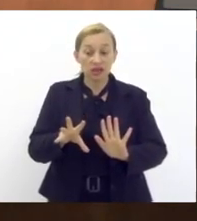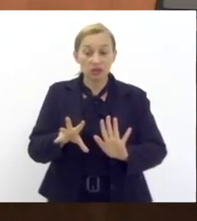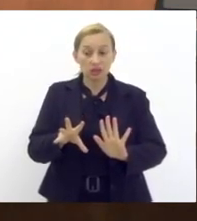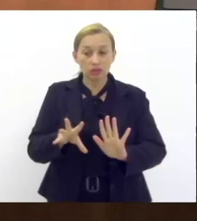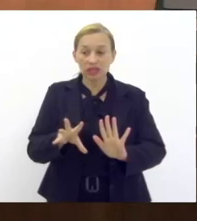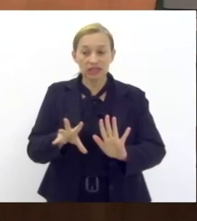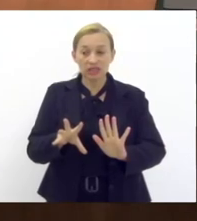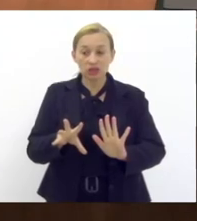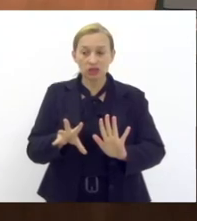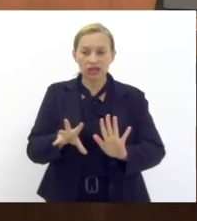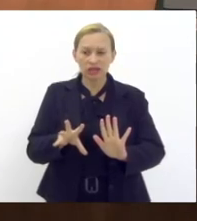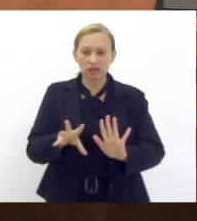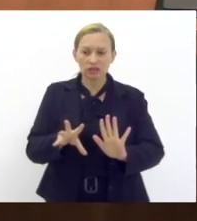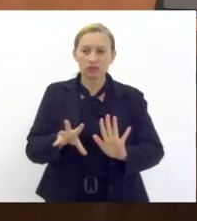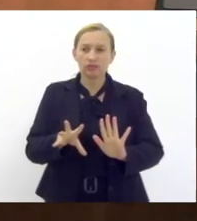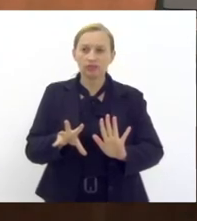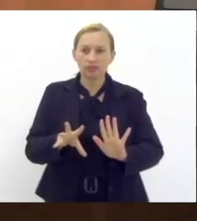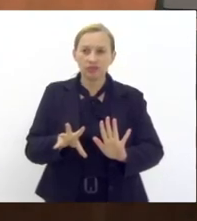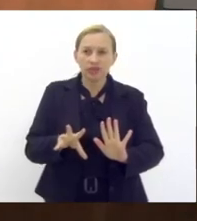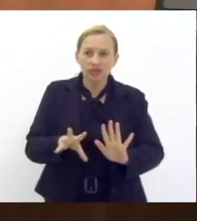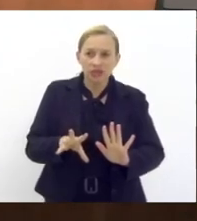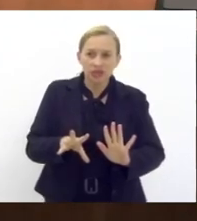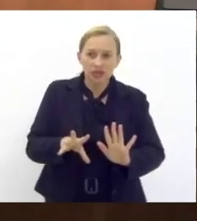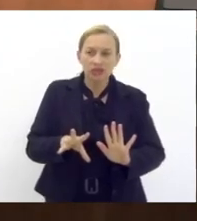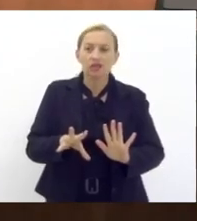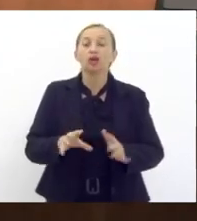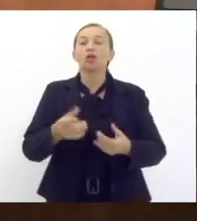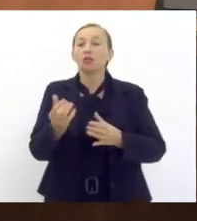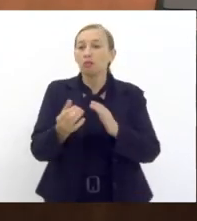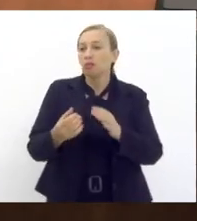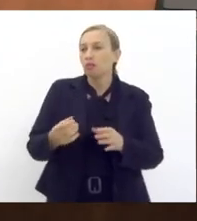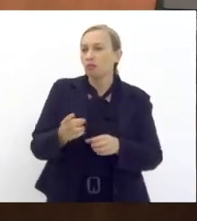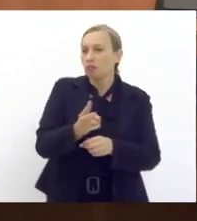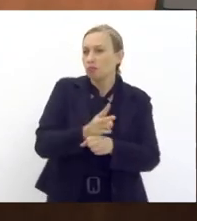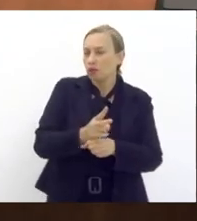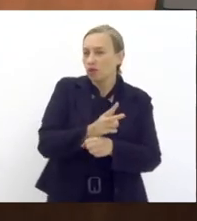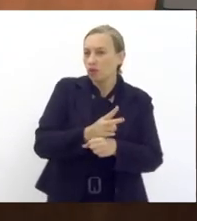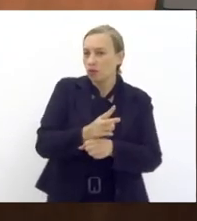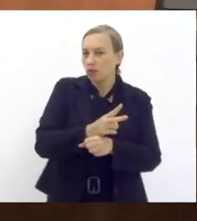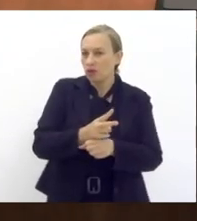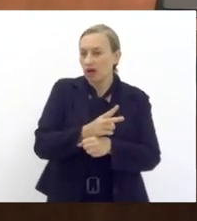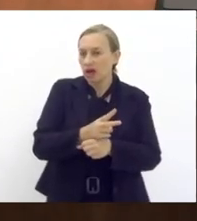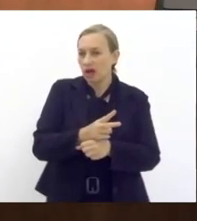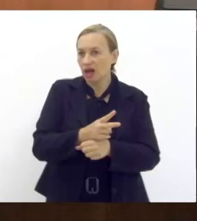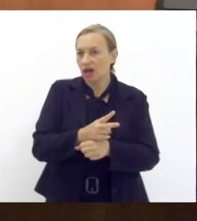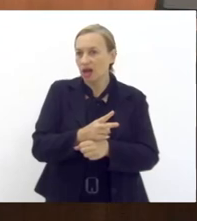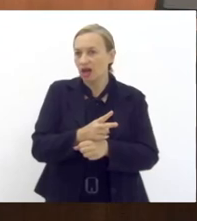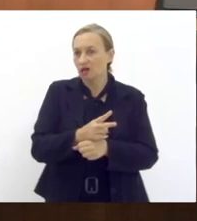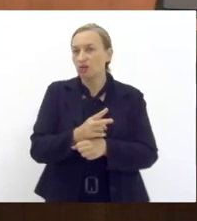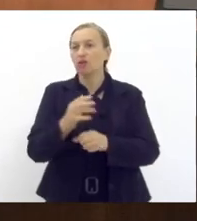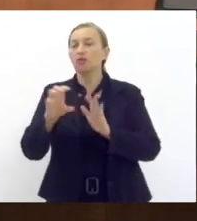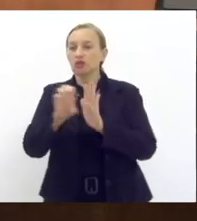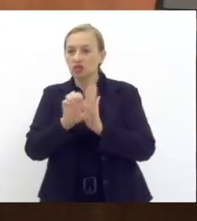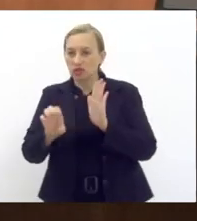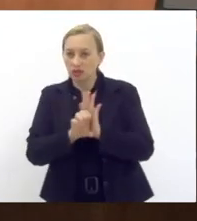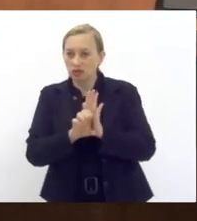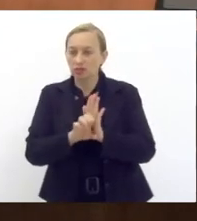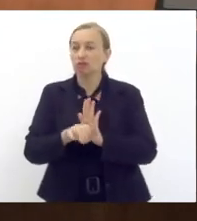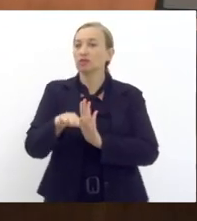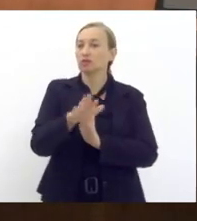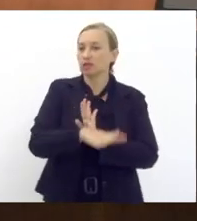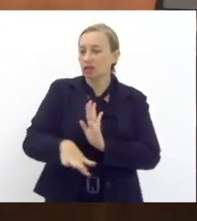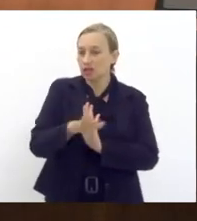mesma situação, procure a vara da infância e da juventude. Além de legal, o procedimento